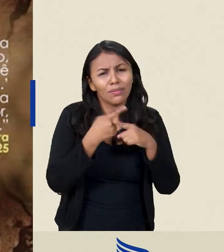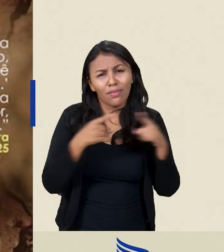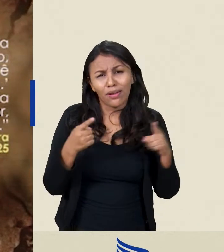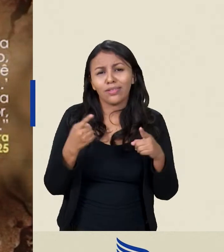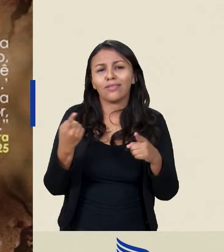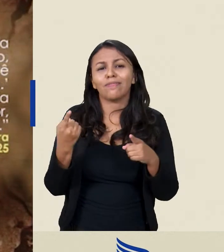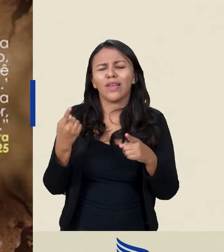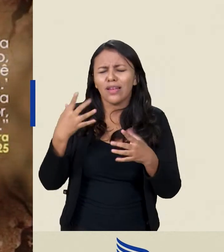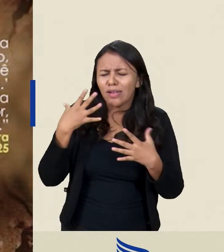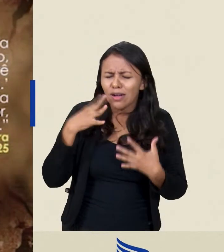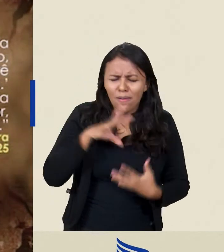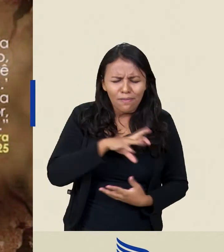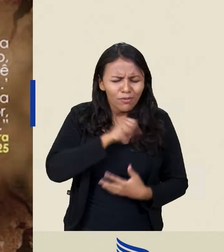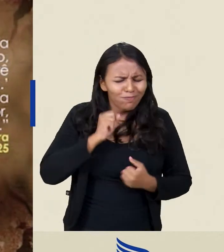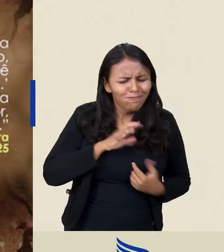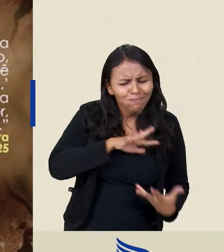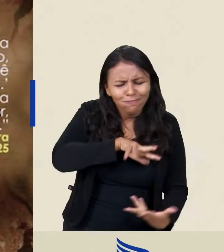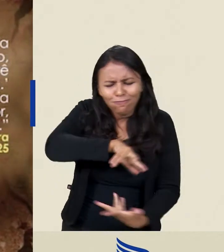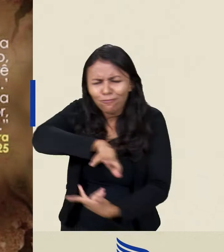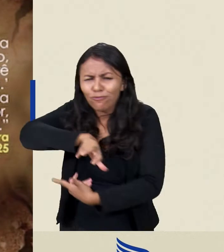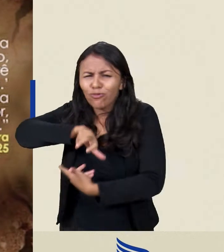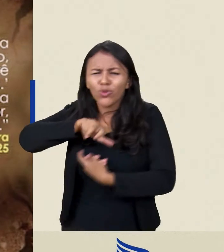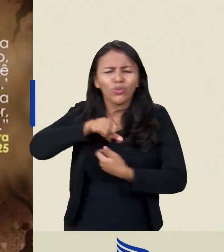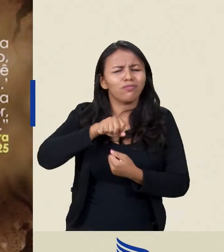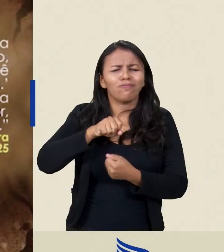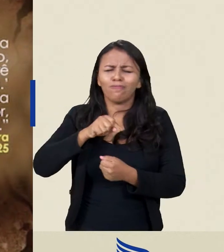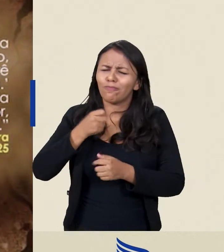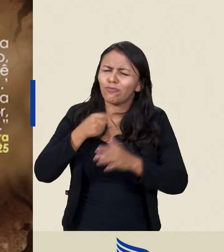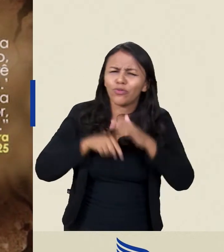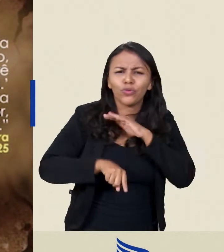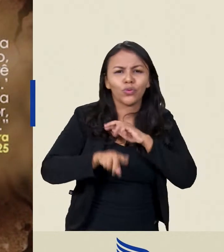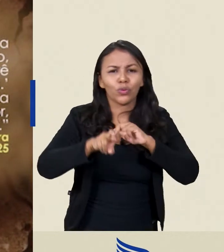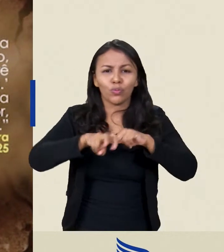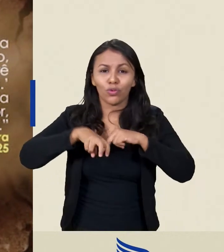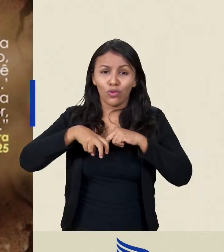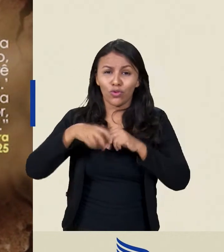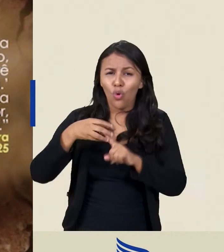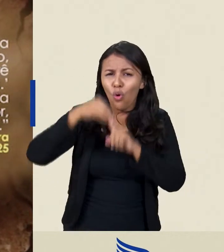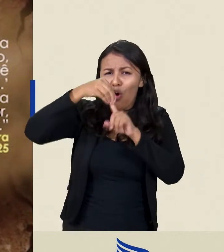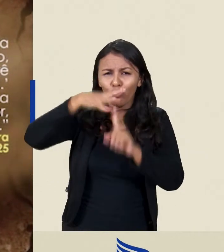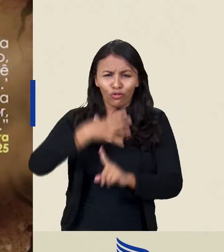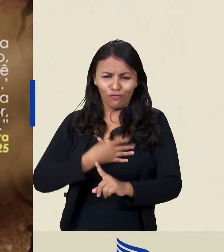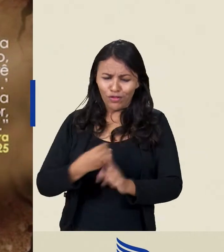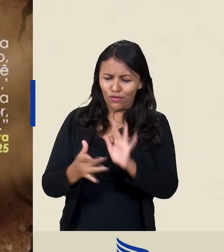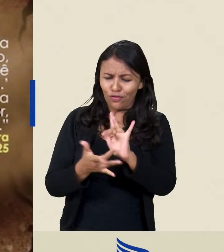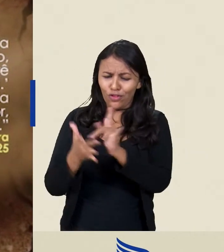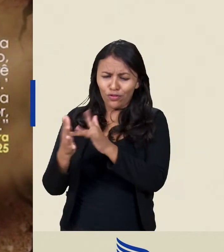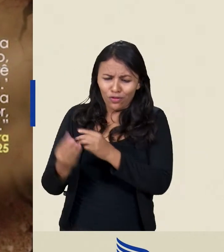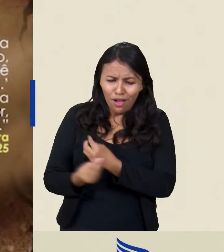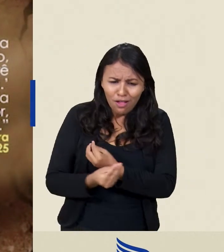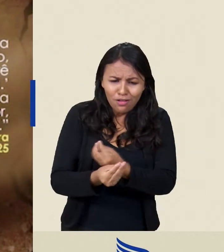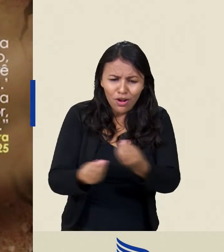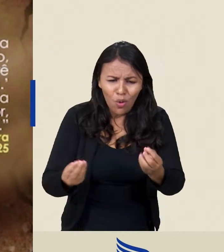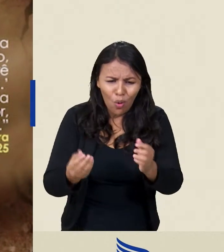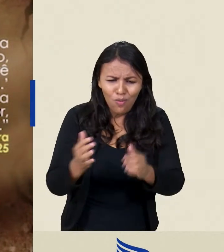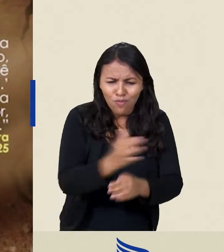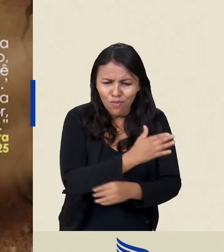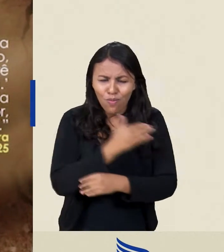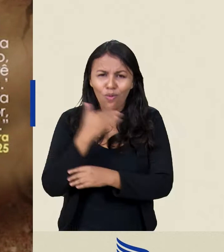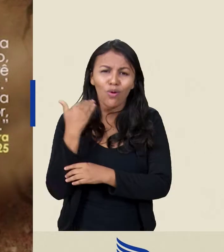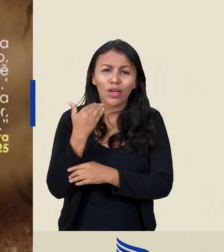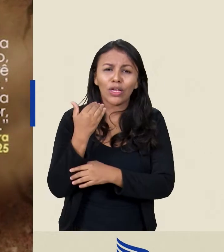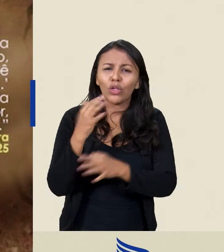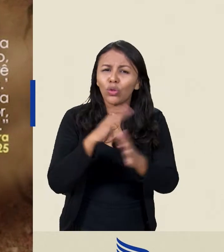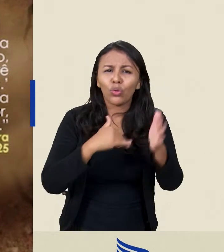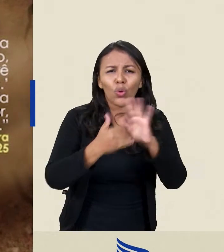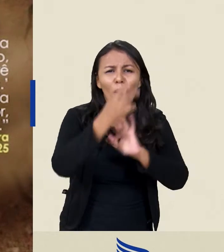Amou o mundo de tal maneira que deu o seu Filho unigênito, para que todo aquele que nele crê não pereça, mas tenha vida